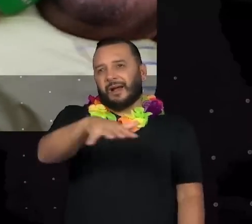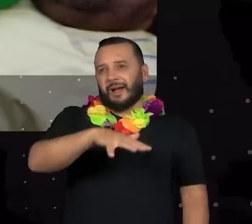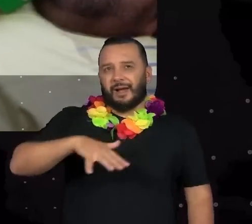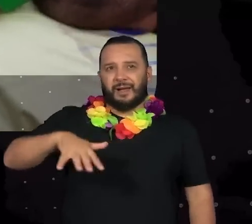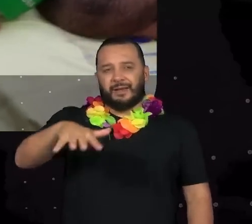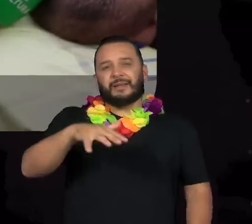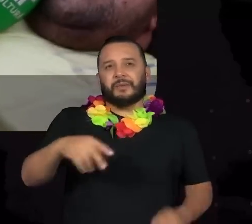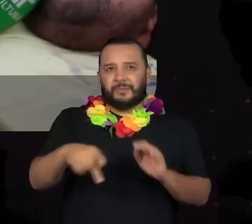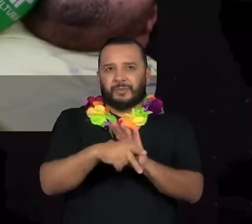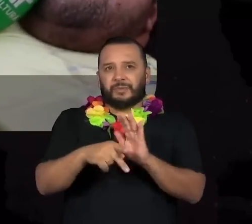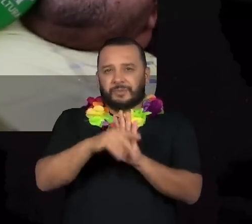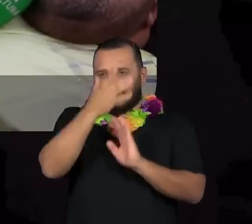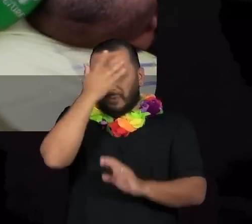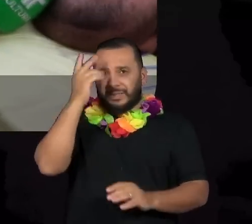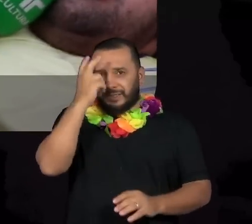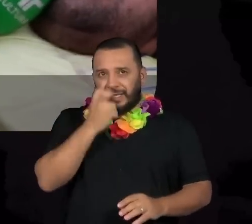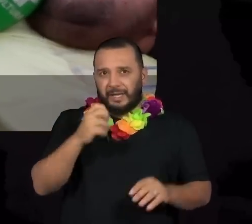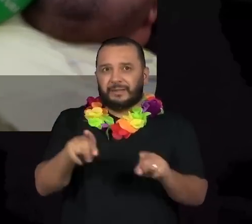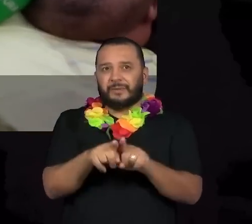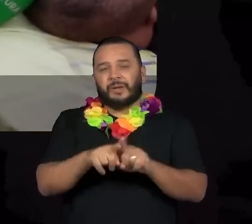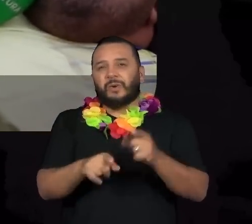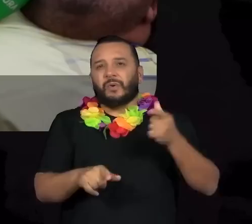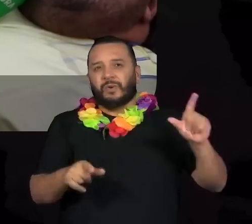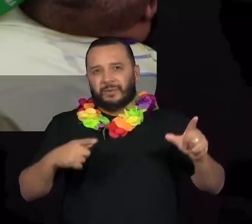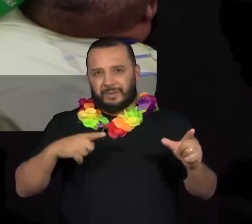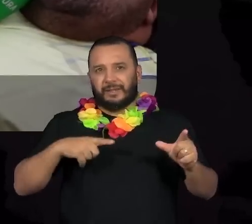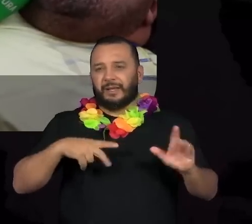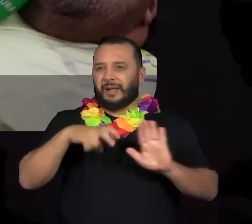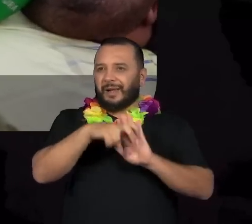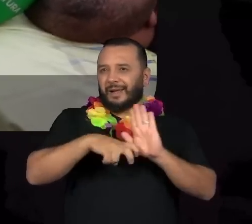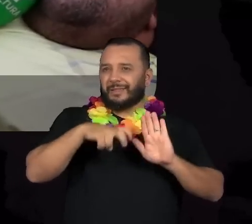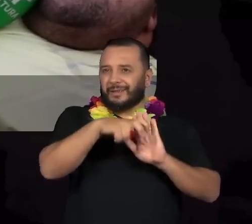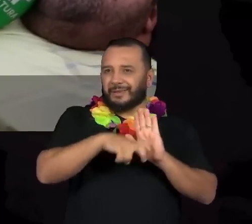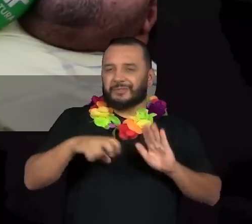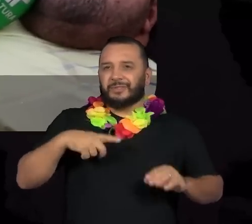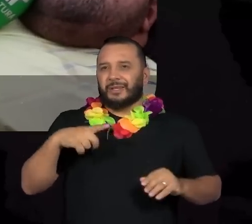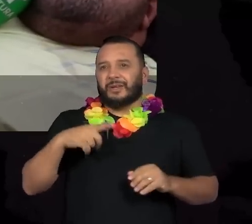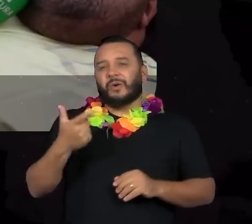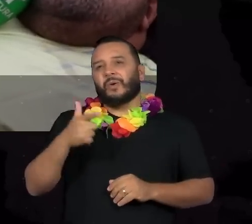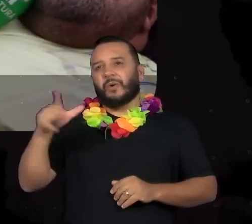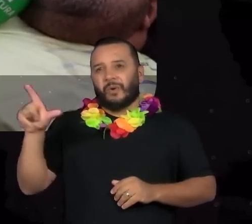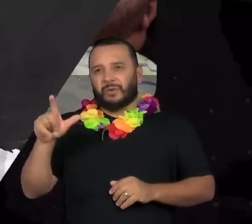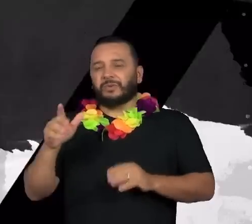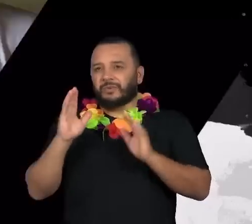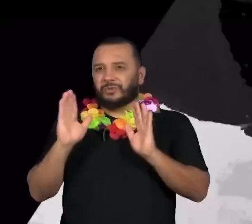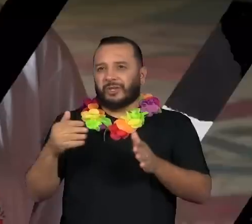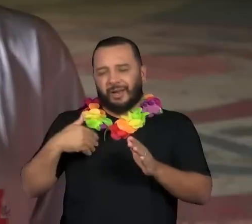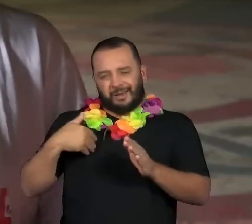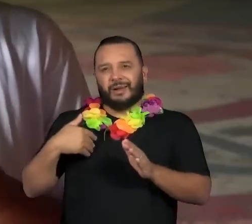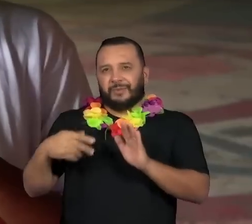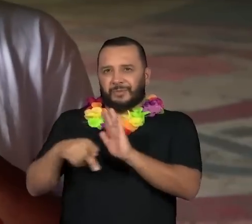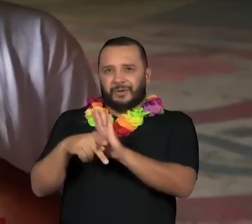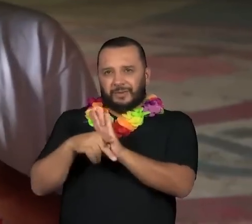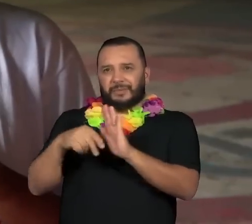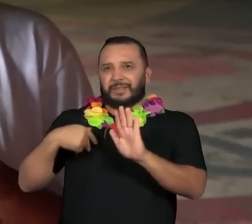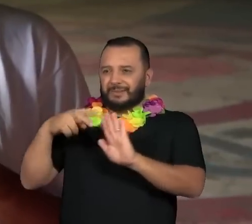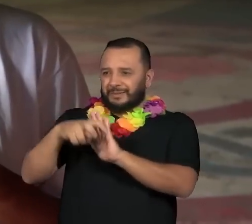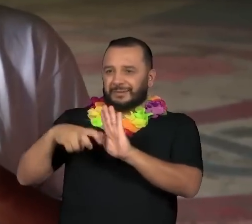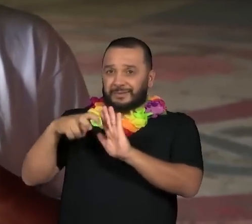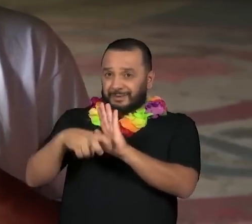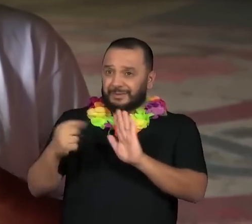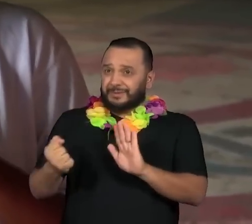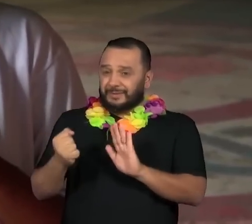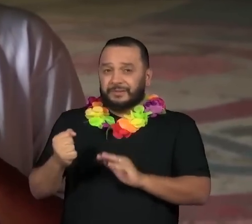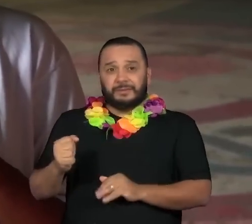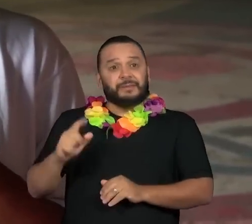de Itaquera tem uma ala específica de cadeirante. A Rosas de Ouro tem uma ala específica de cadeirante. Ala do social da